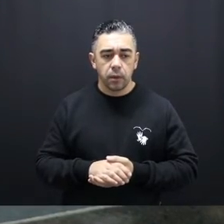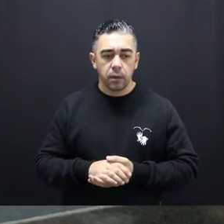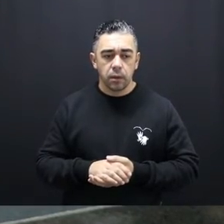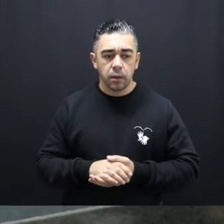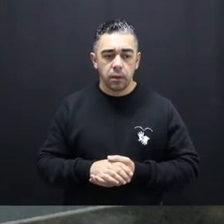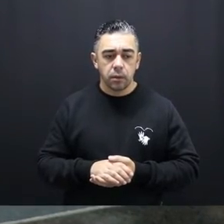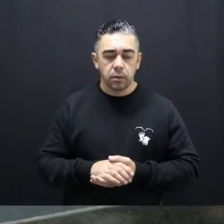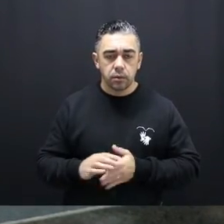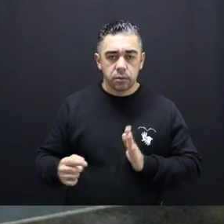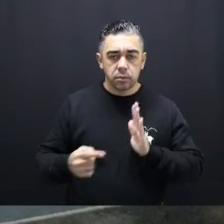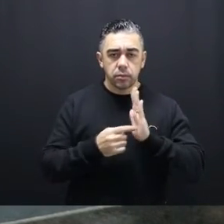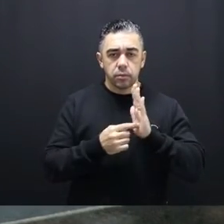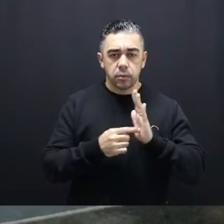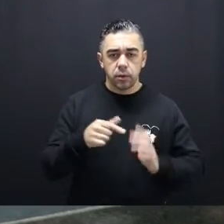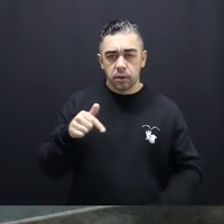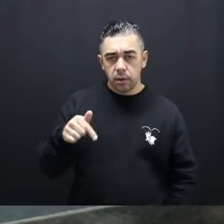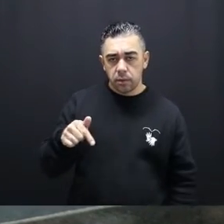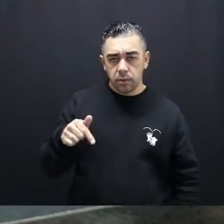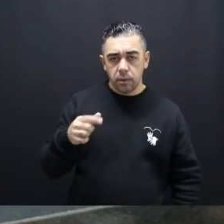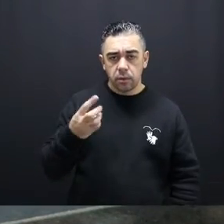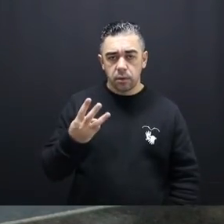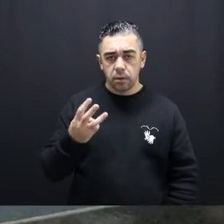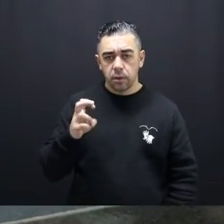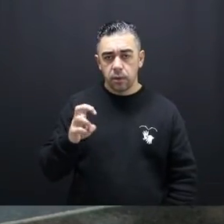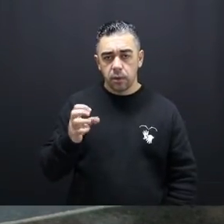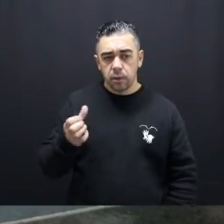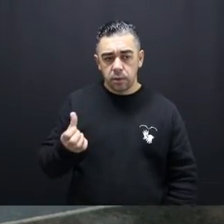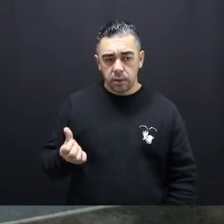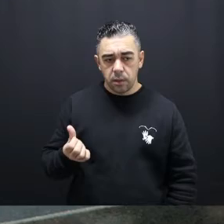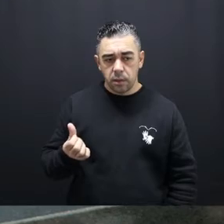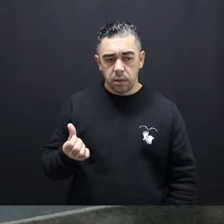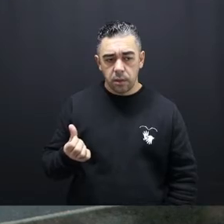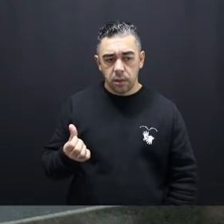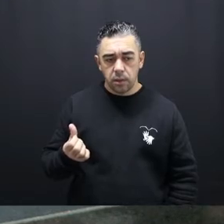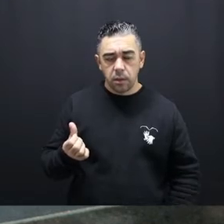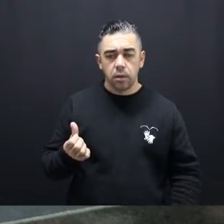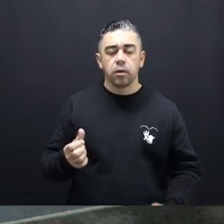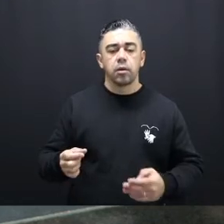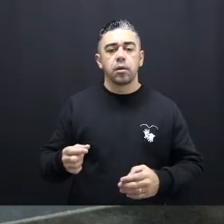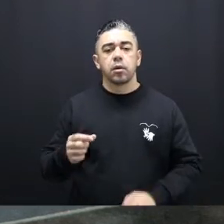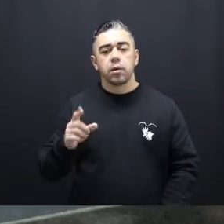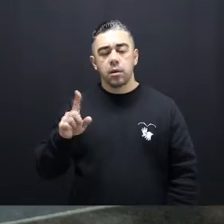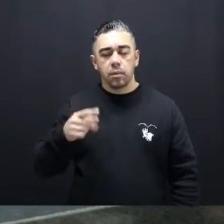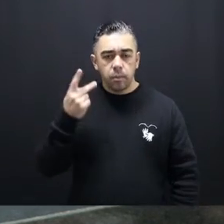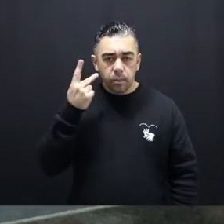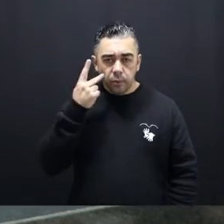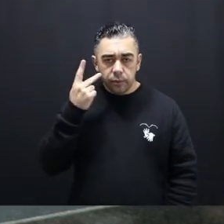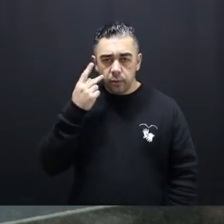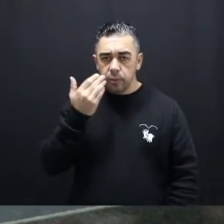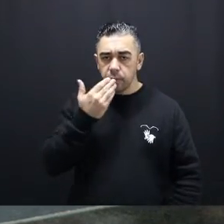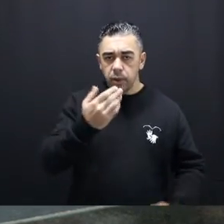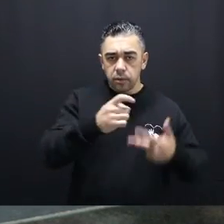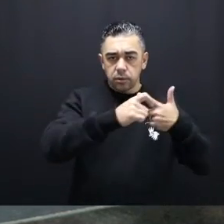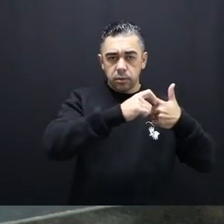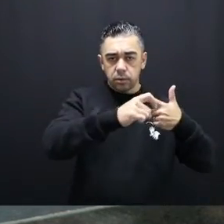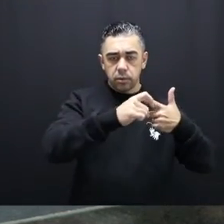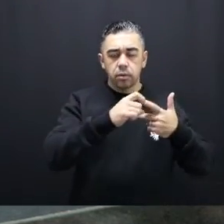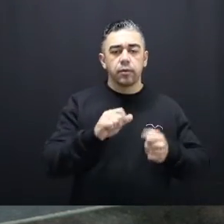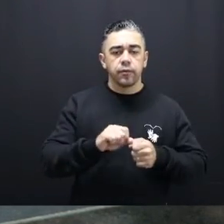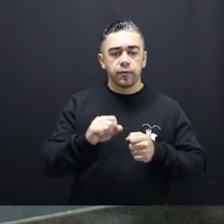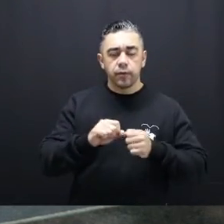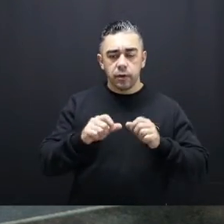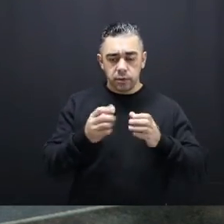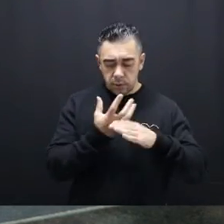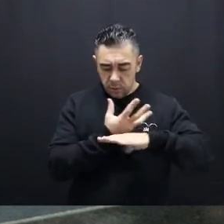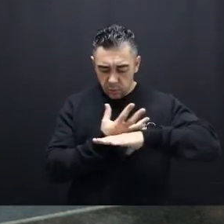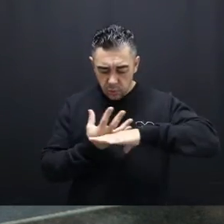a indicação 7356 do vereador José você vão ao executivo que providenciar manutenção de